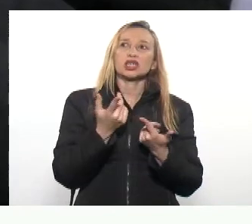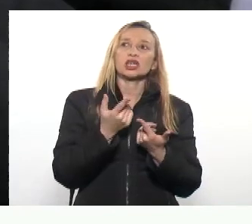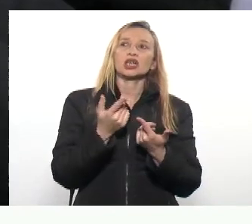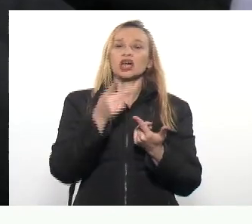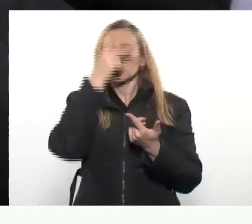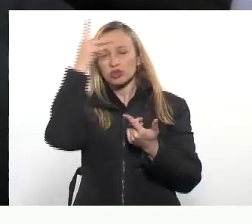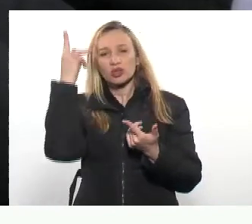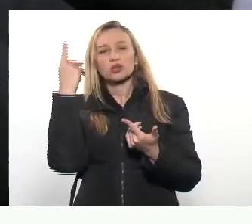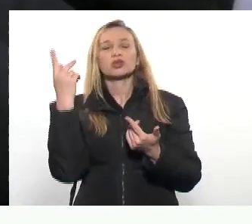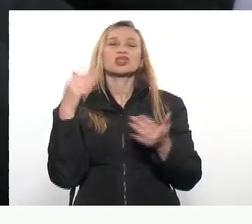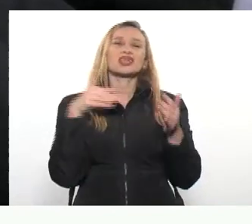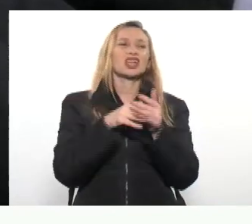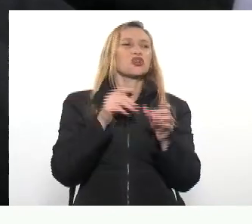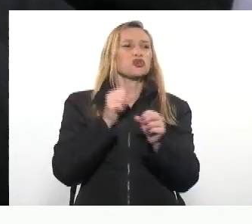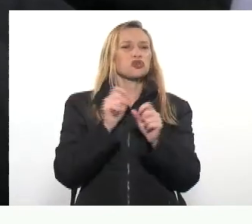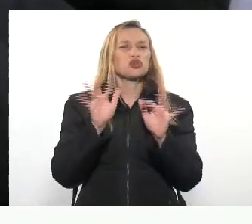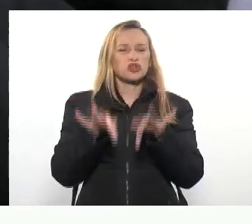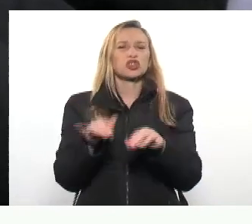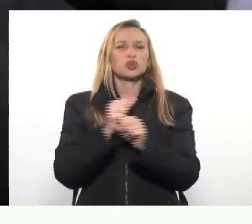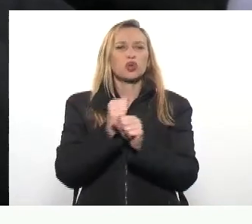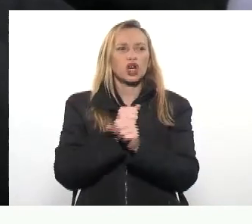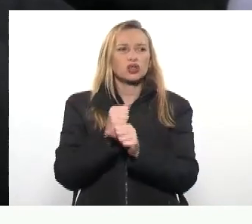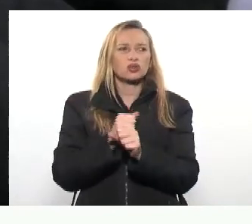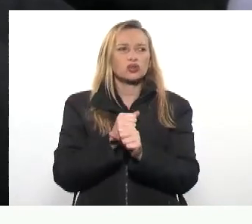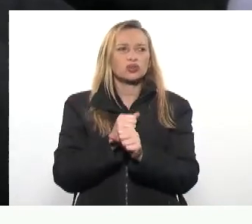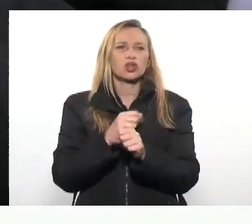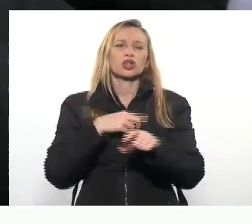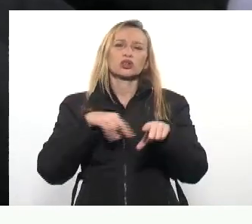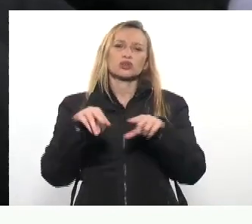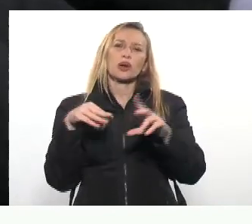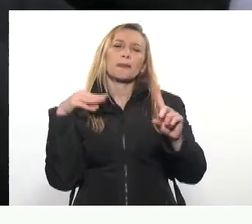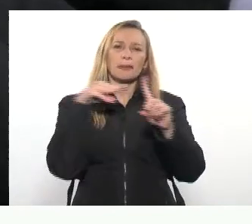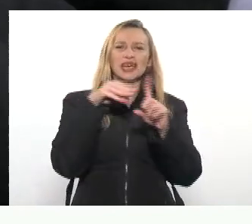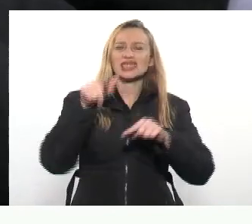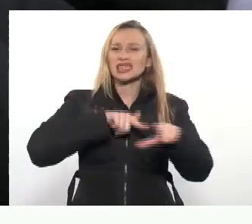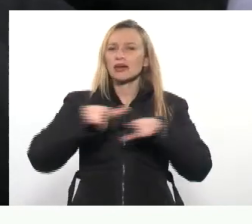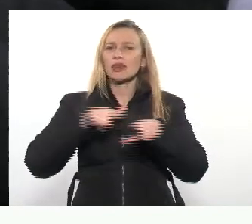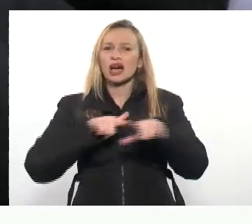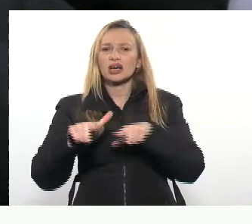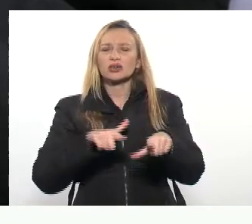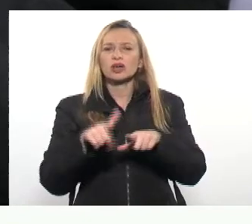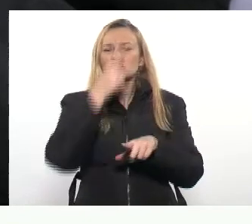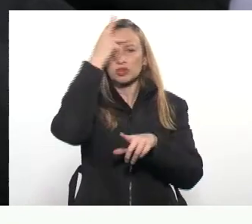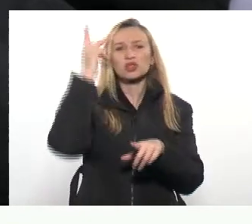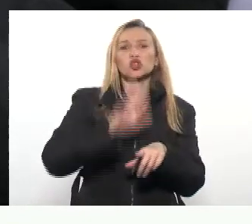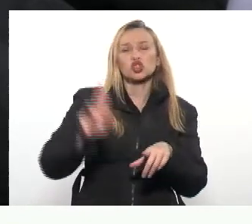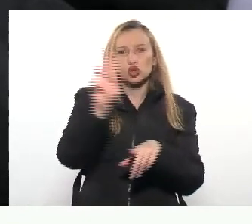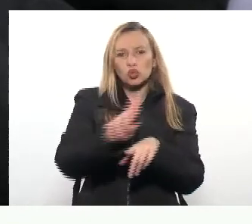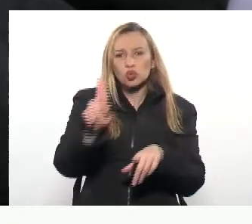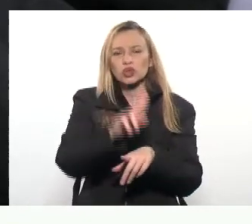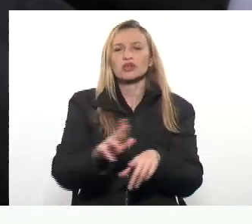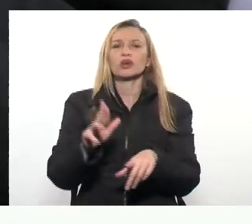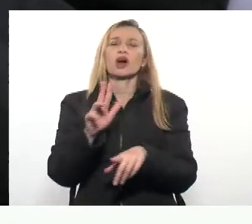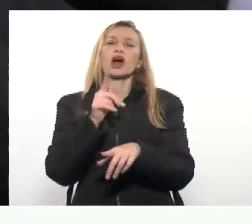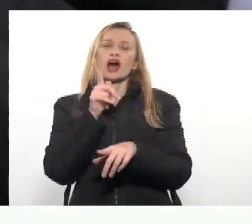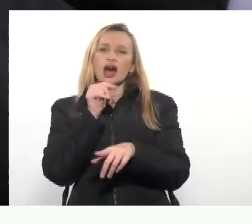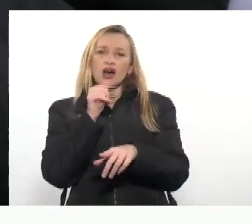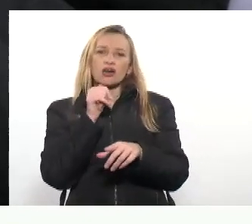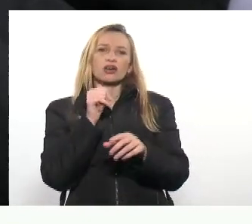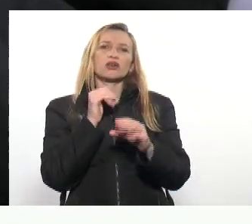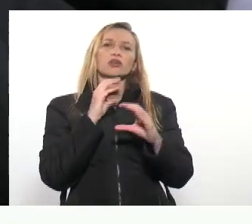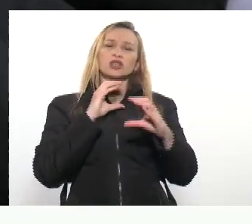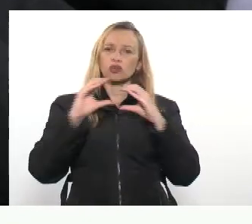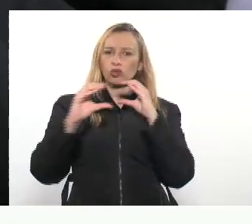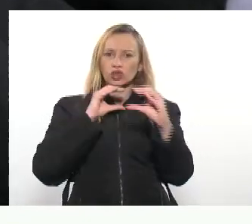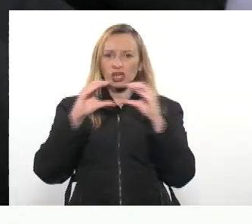até o fim do ano, é a nossa meta de trabalho, o consumidor vai poder não só interagir com